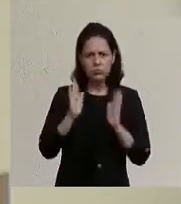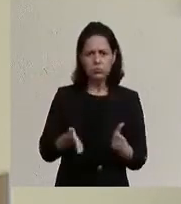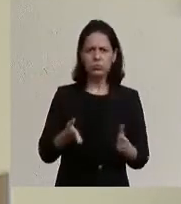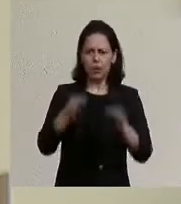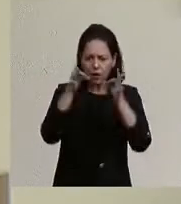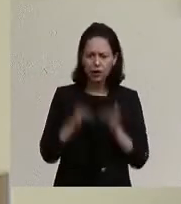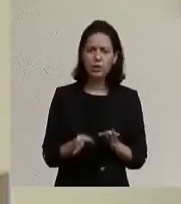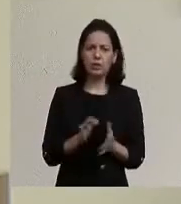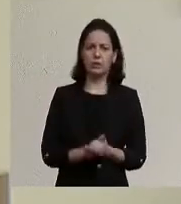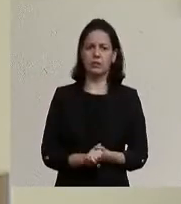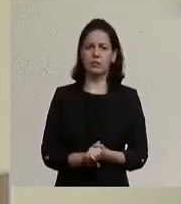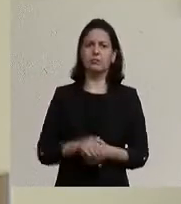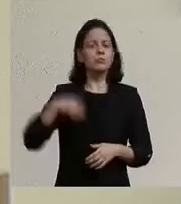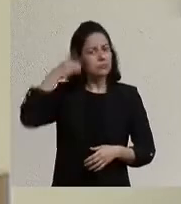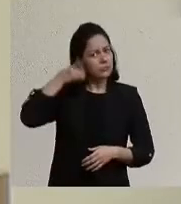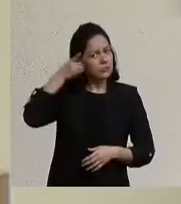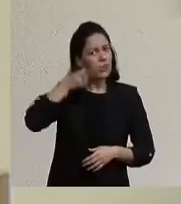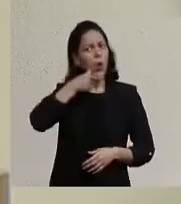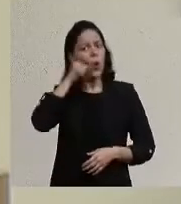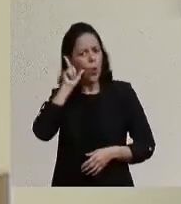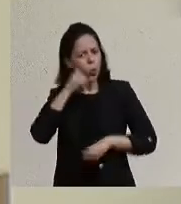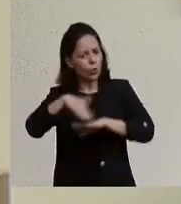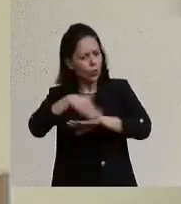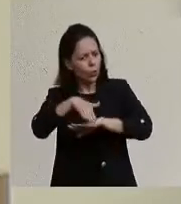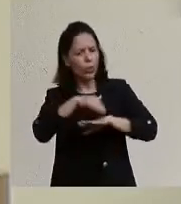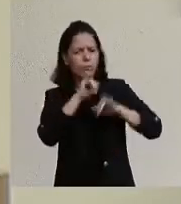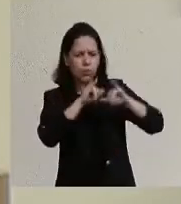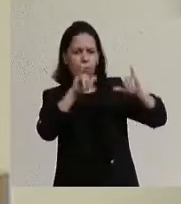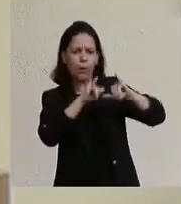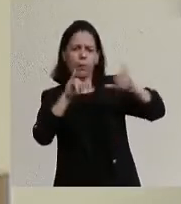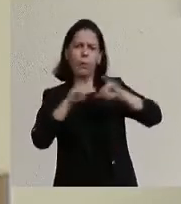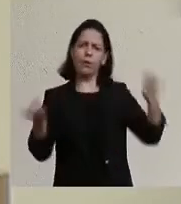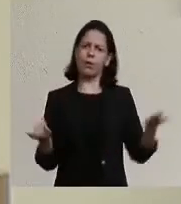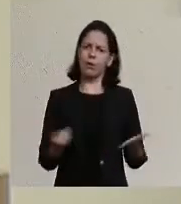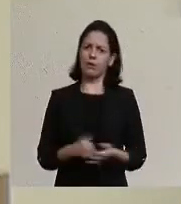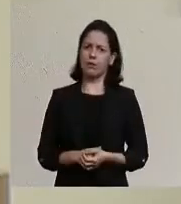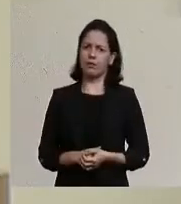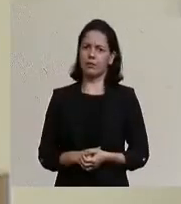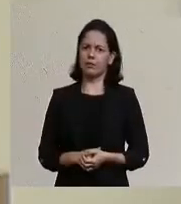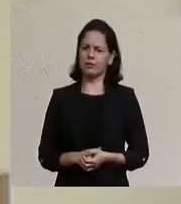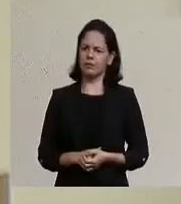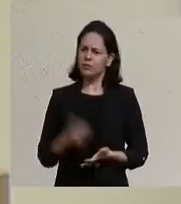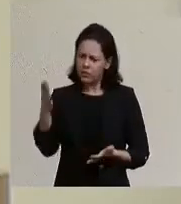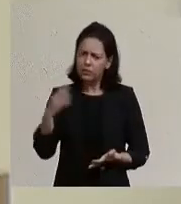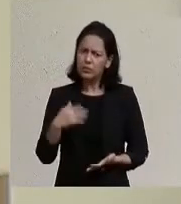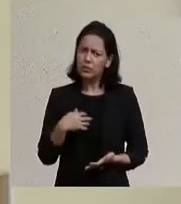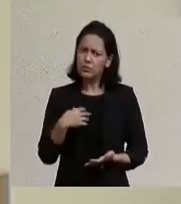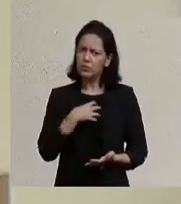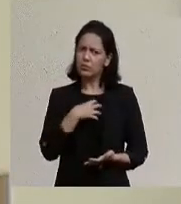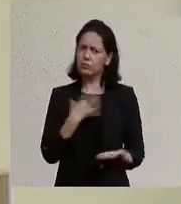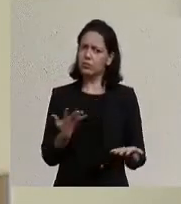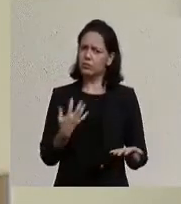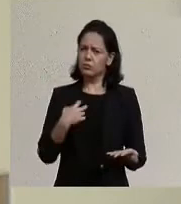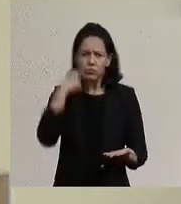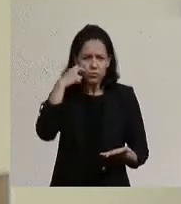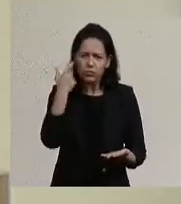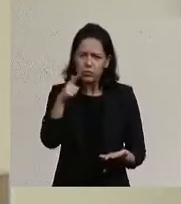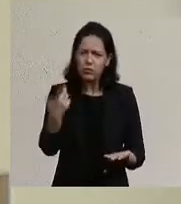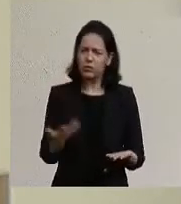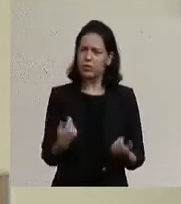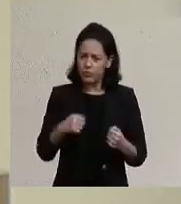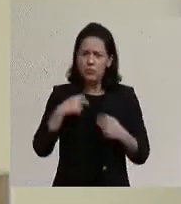como Deputado César ontem já estava nas ruas você entendeu toma vergonha na sua cara